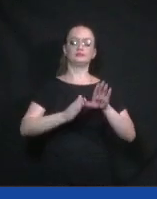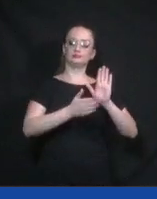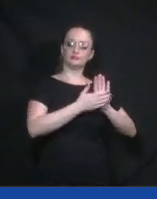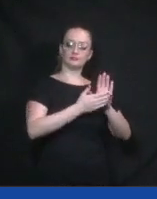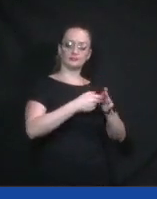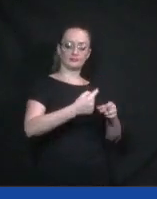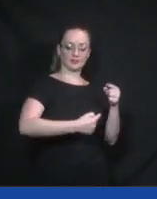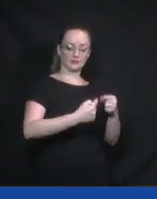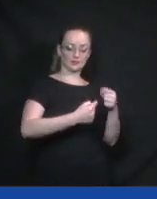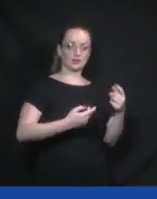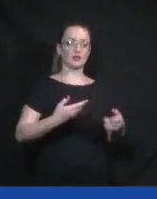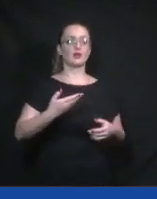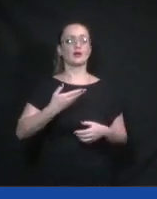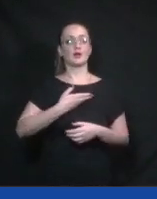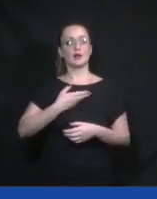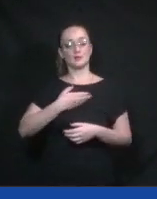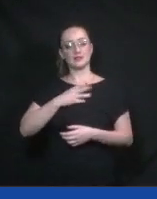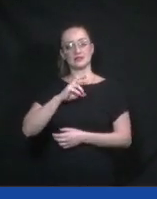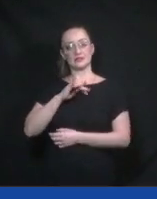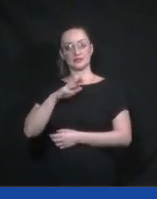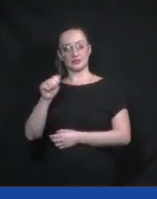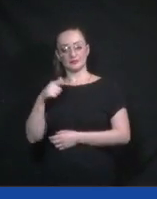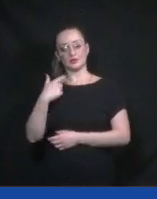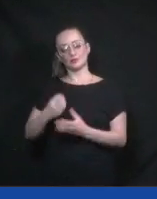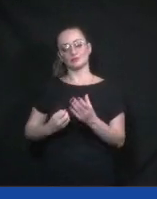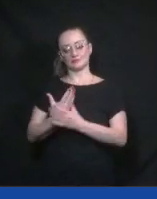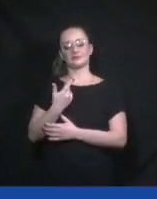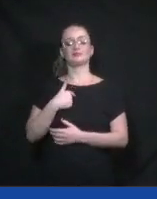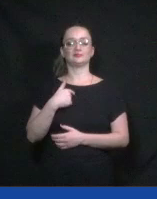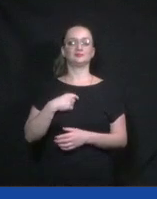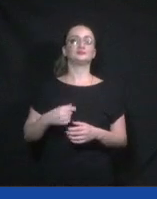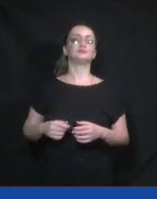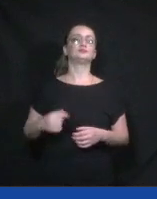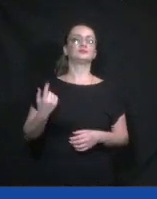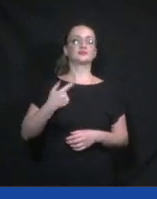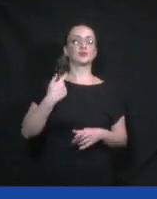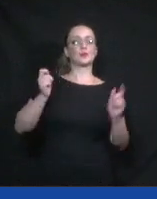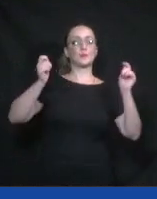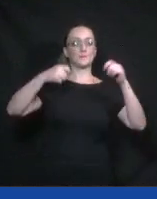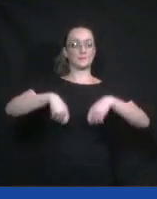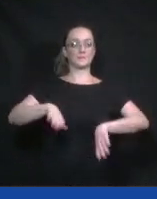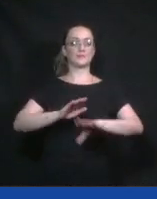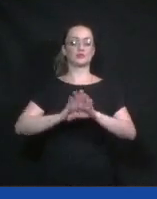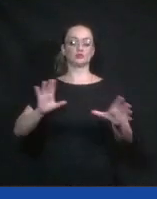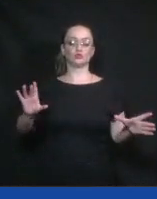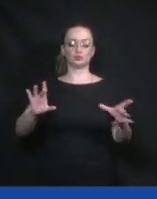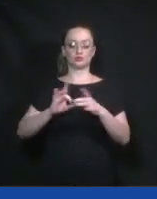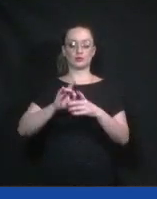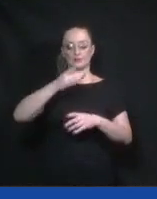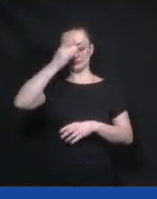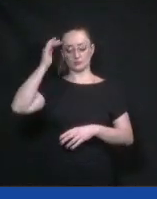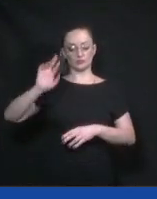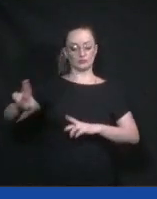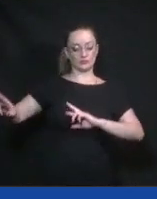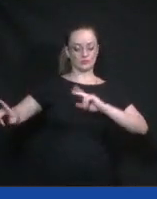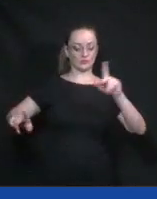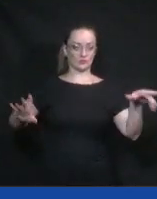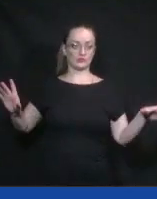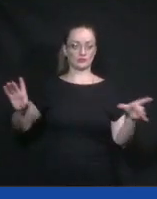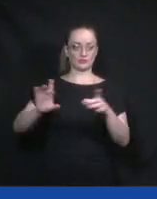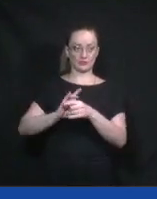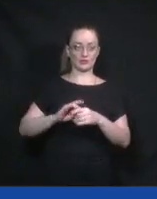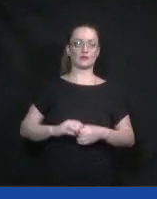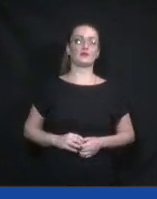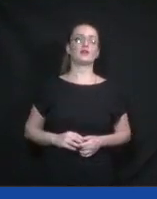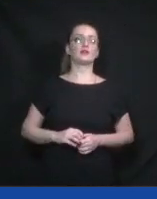Diálogo na amizade cívica que é um conceito que Nós criamos pela nossa capacidade de juntar os diferentes do Novo Sol